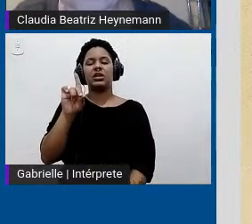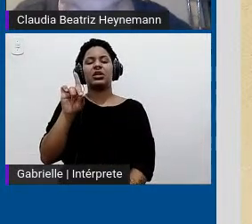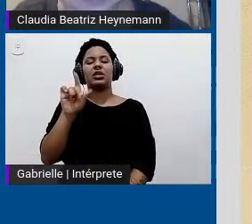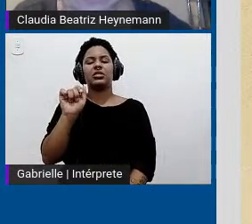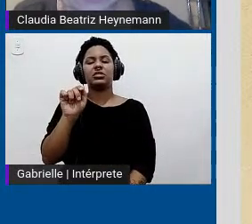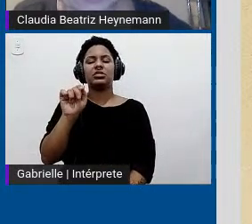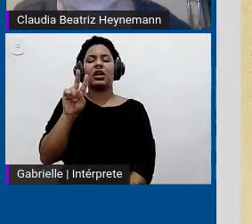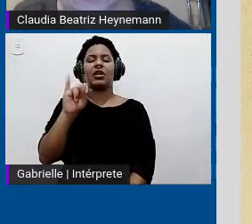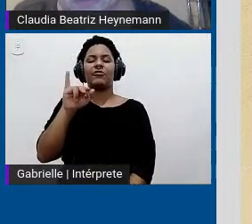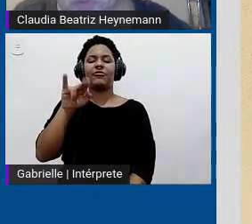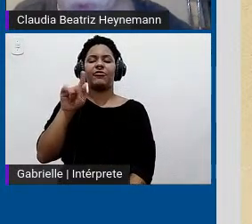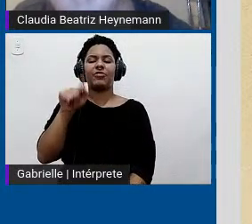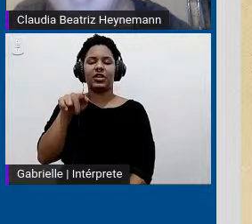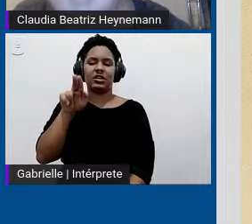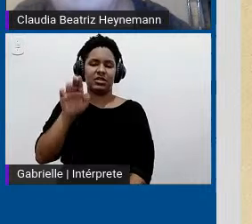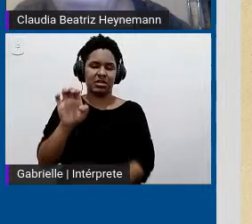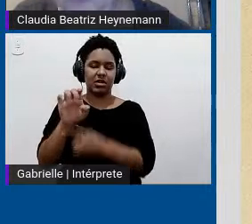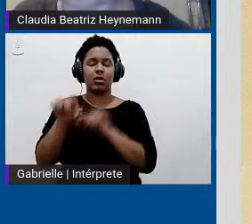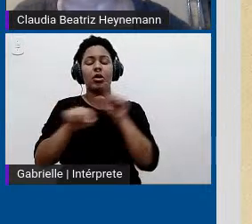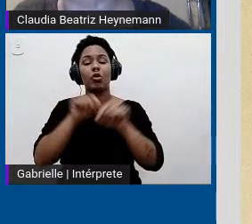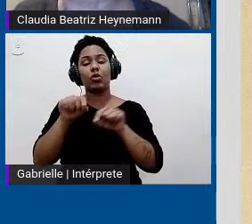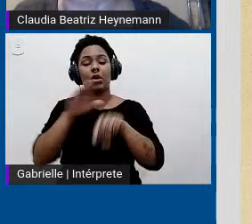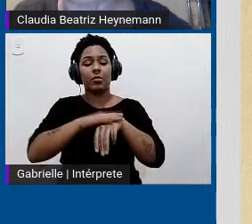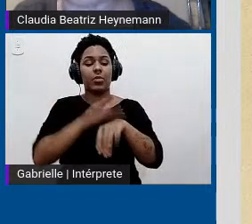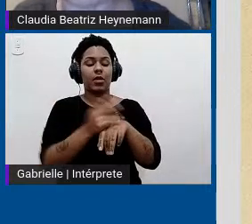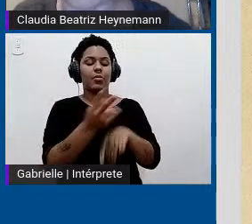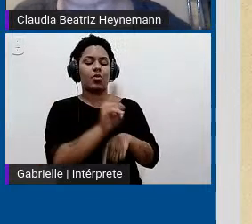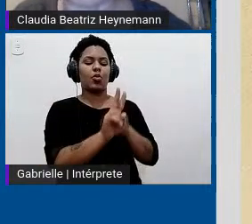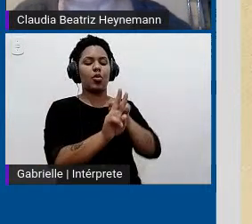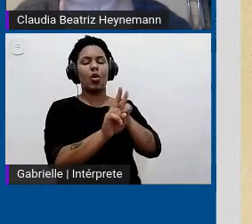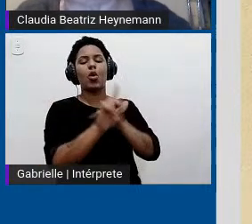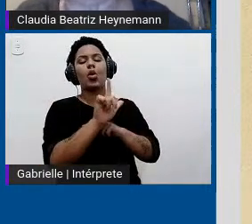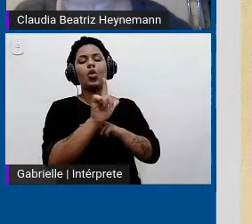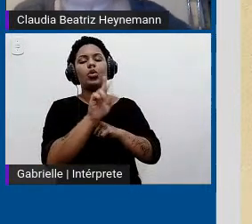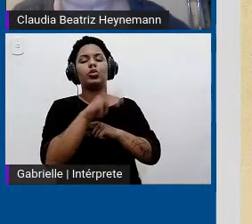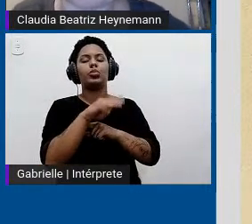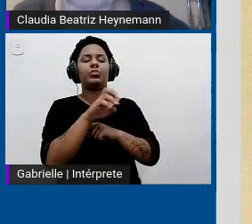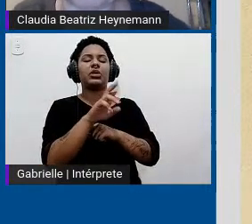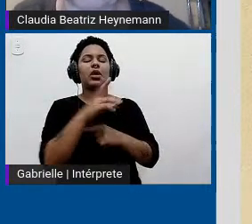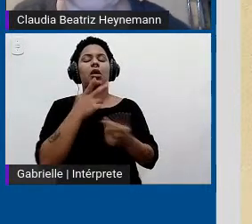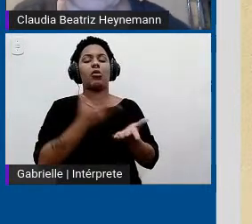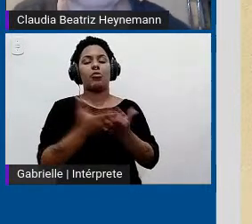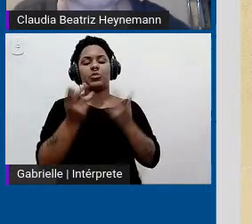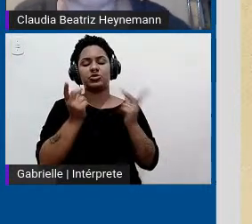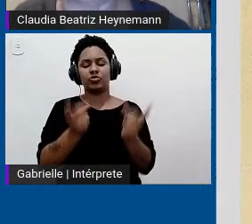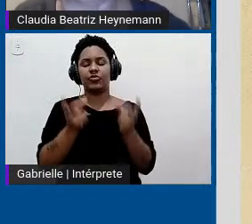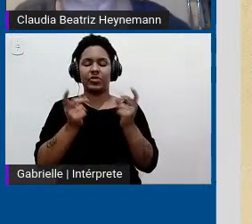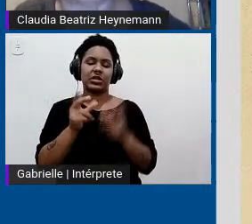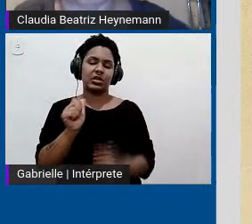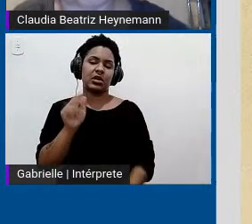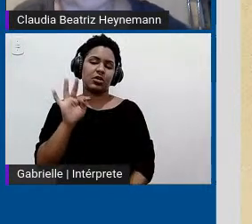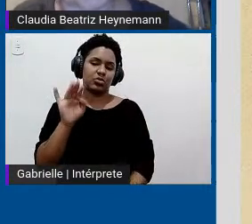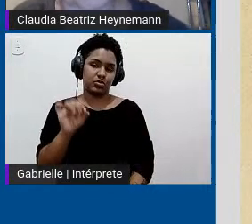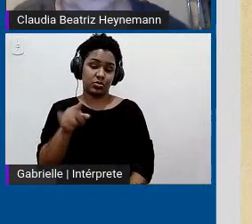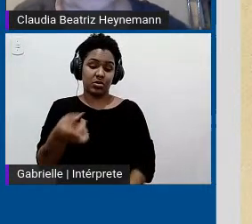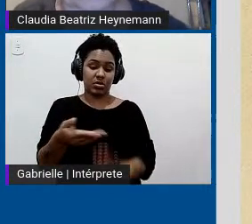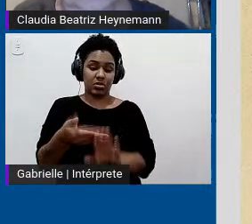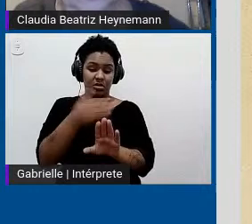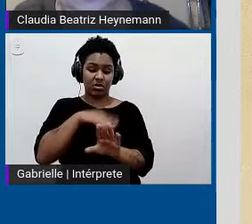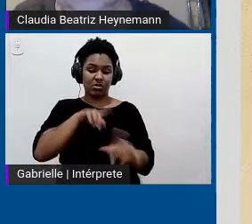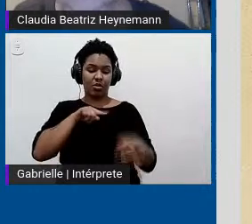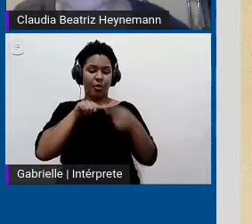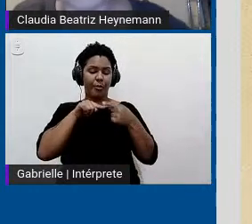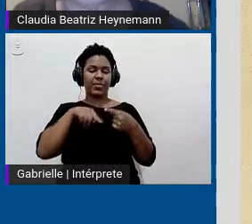Lumière começaram a vender seus autocromos. Nessa fase, ela está muito mais próxima de Monet e dos impressionistas do final do